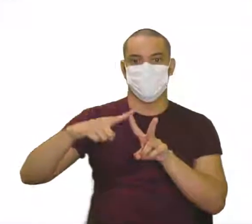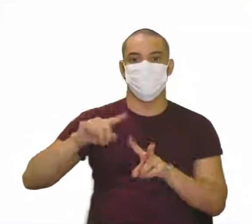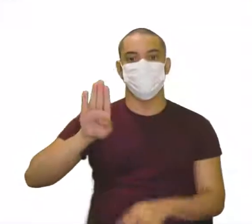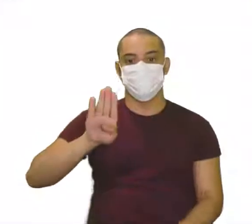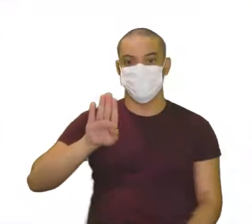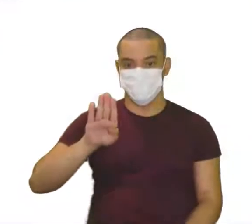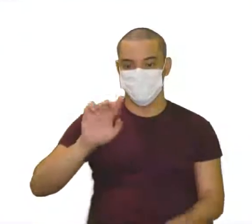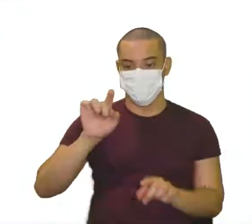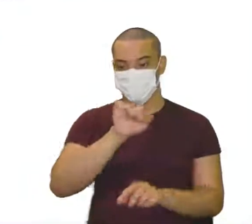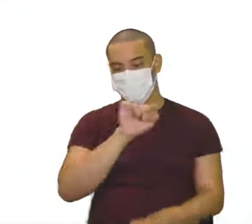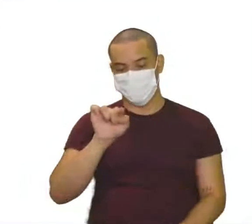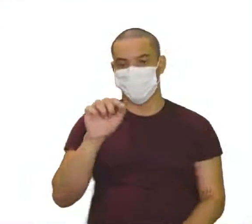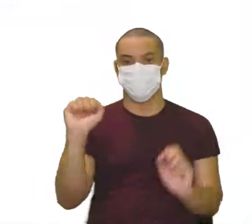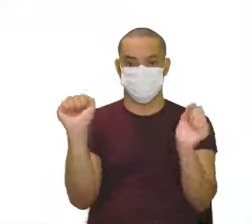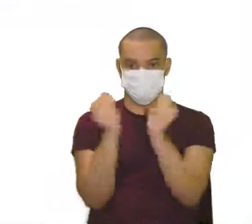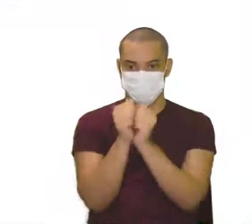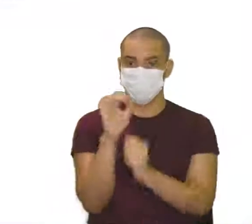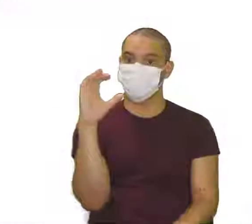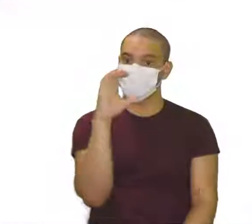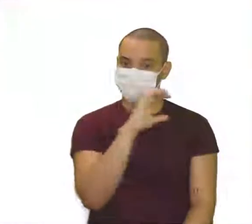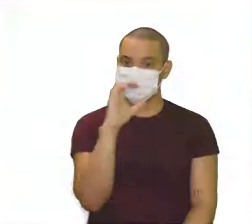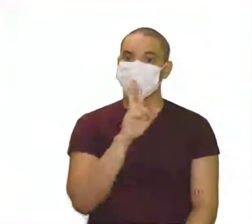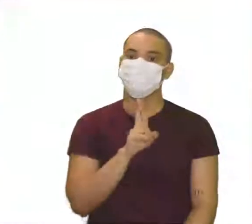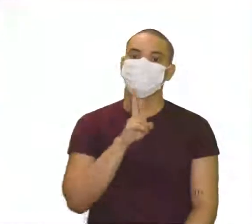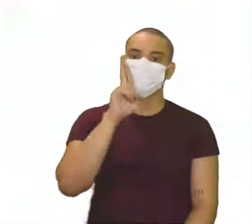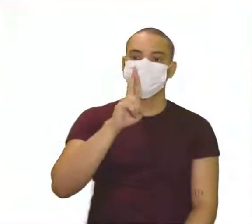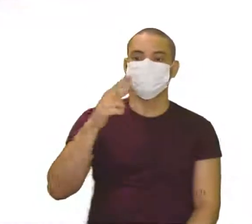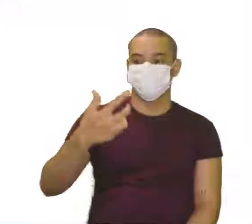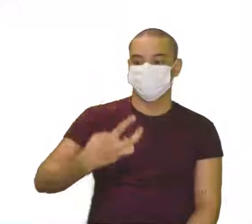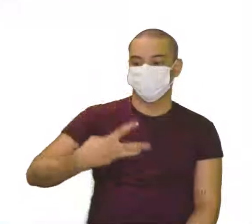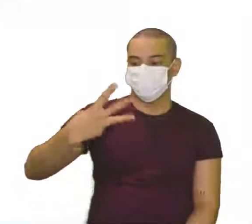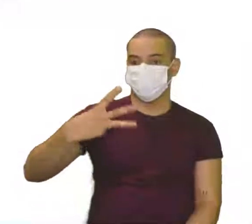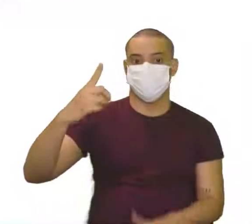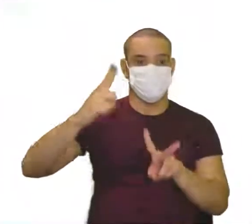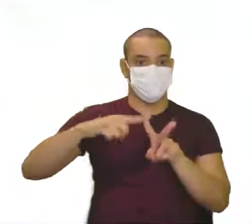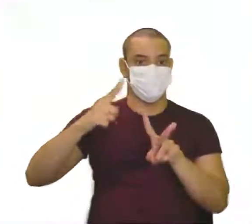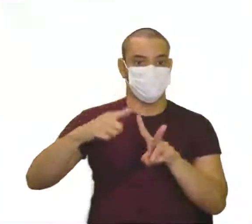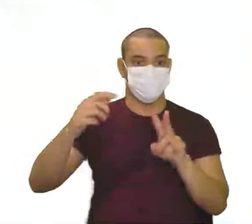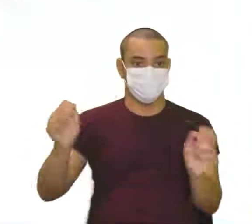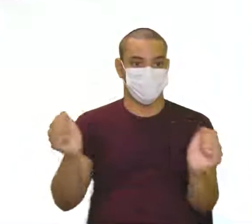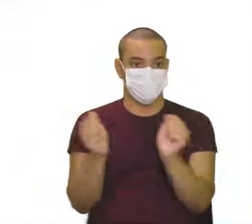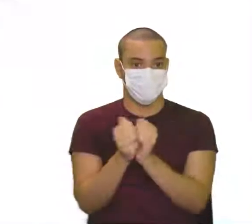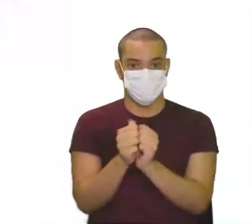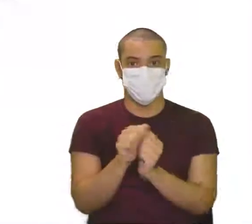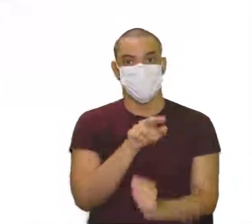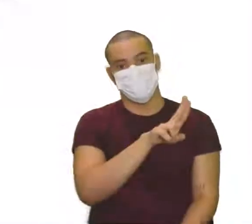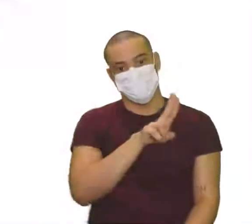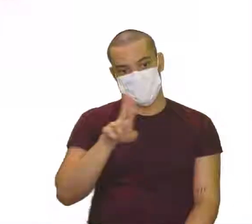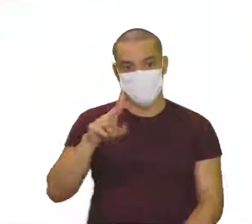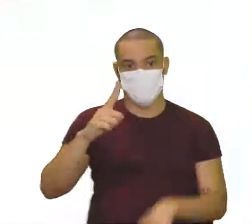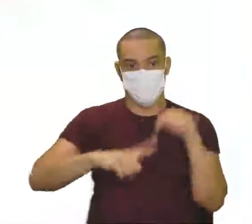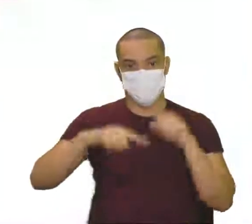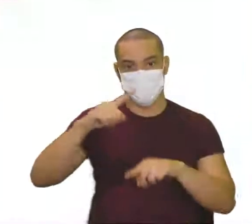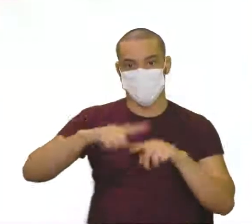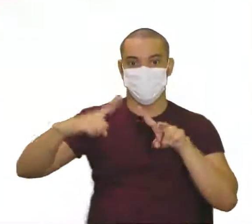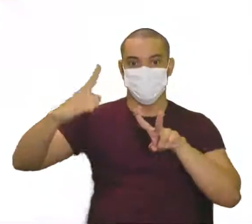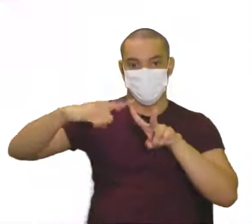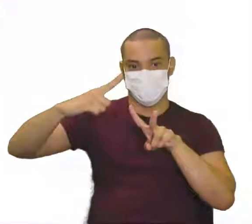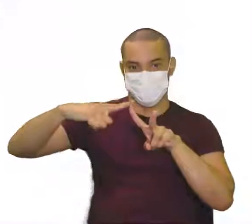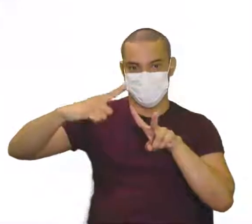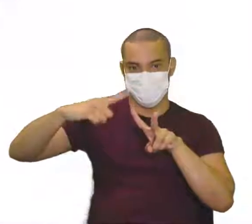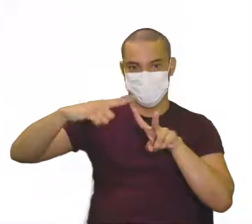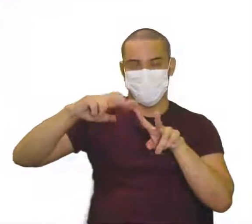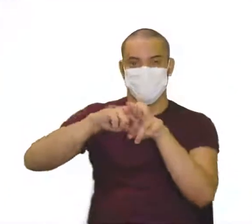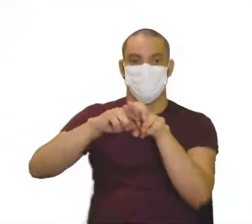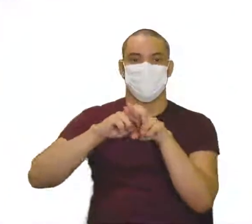indução e velocidade. E resulta em um terceiro vetor perpendicular a ambos, que é chamado de produto vetorial, tá,